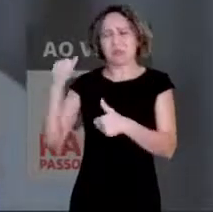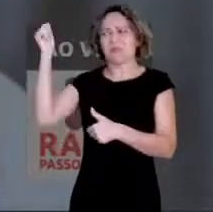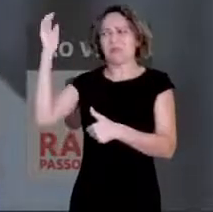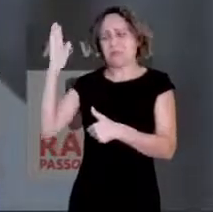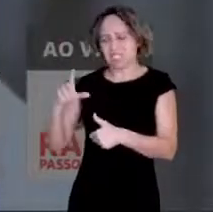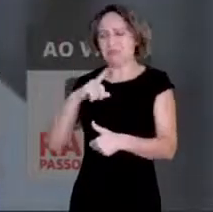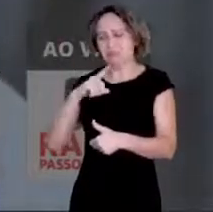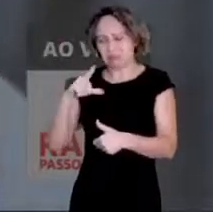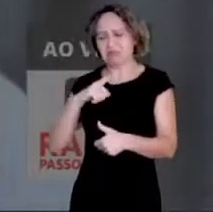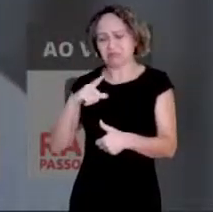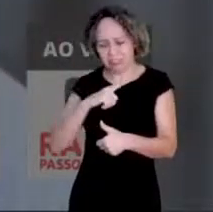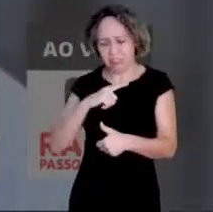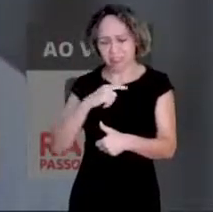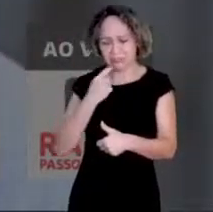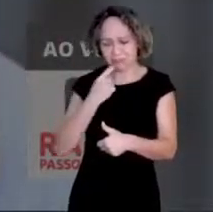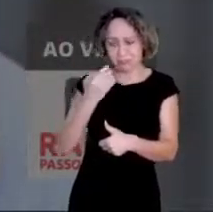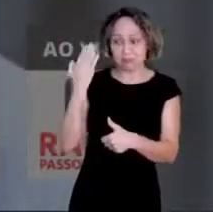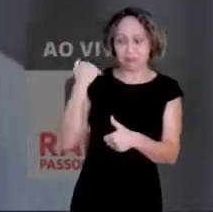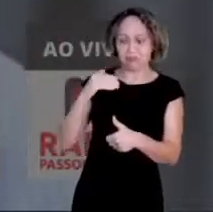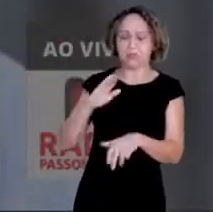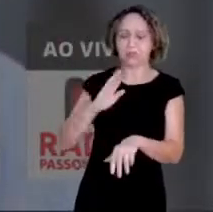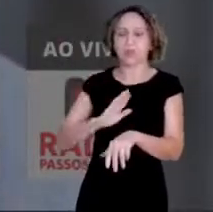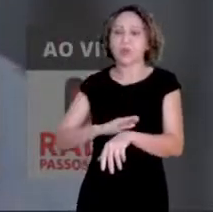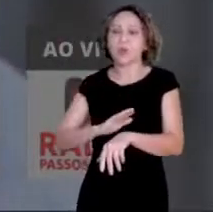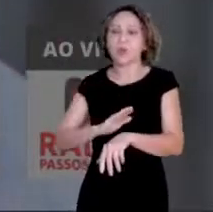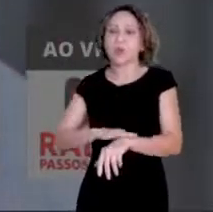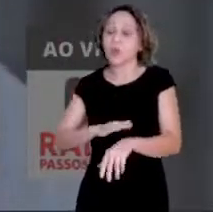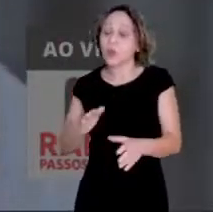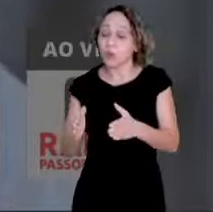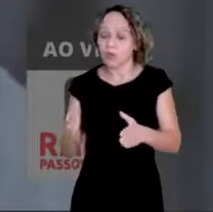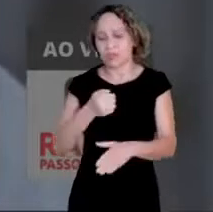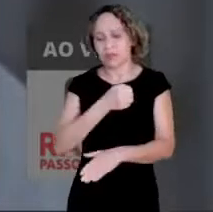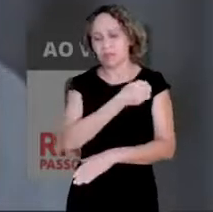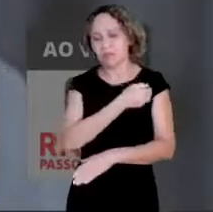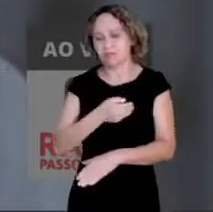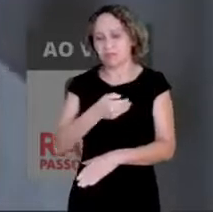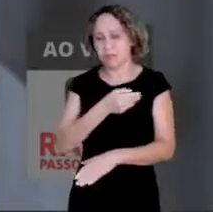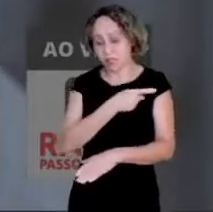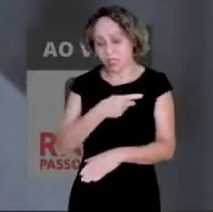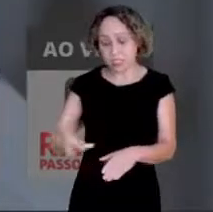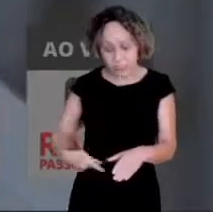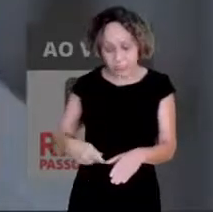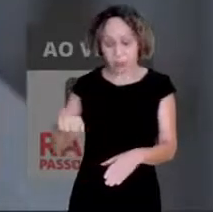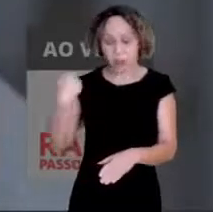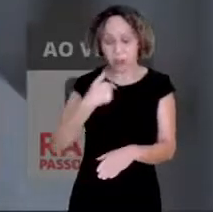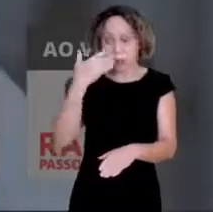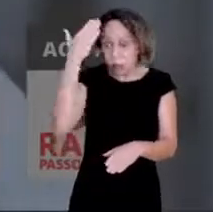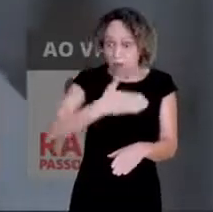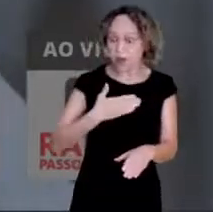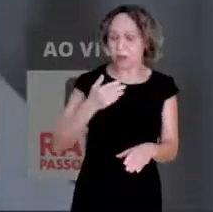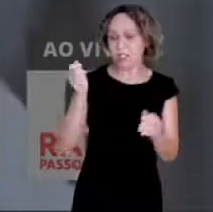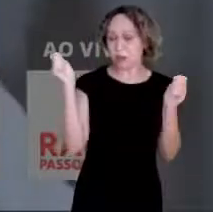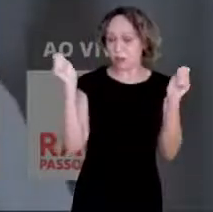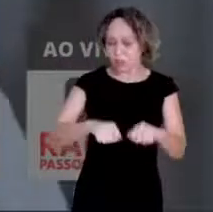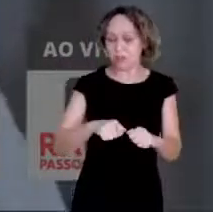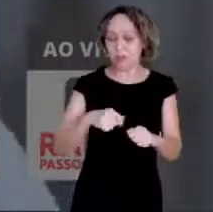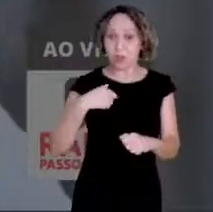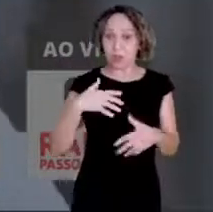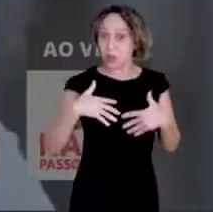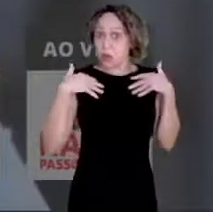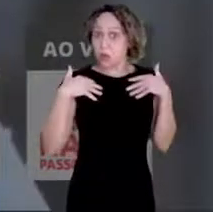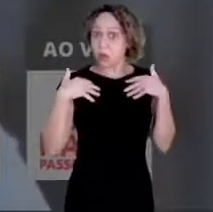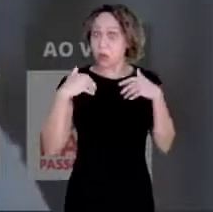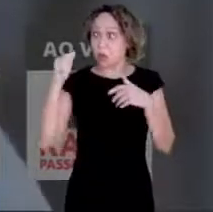às oportunidades. E quem deve garantir as oportunidades é o Estado brasileiro. Quem deve garantir a oportunidade são